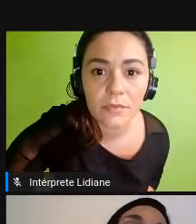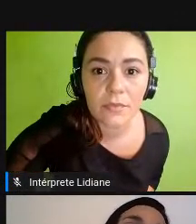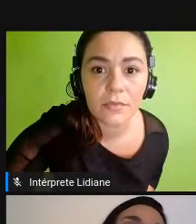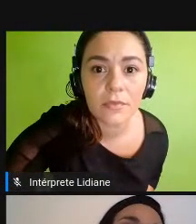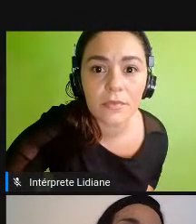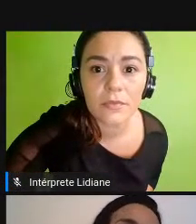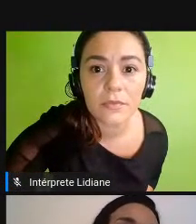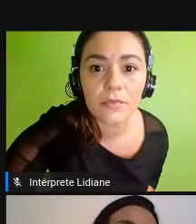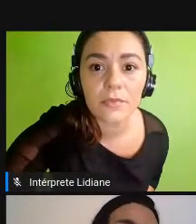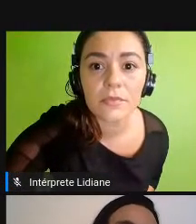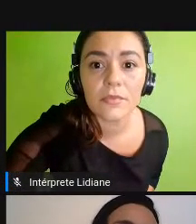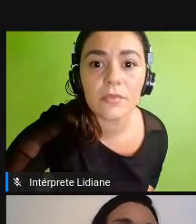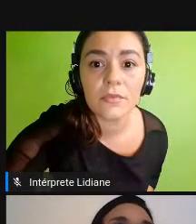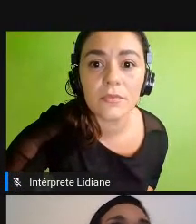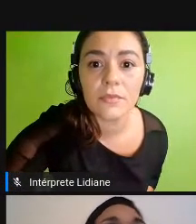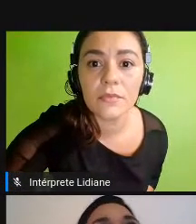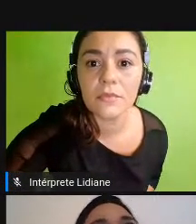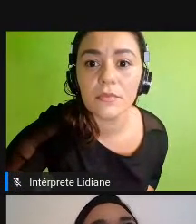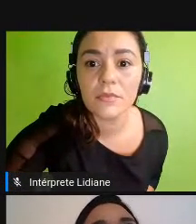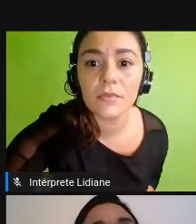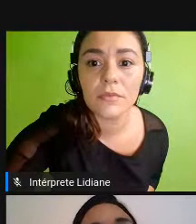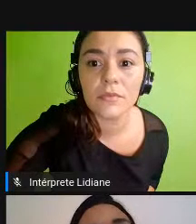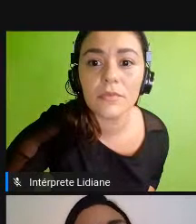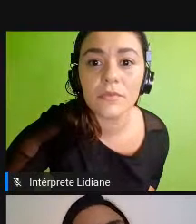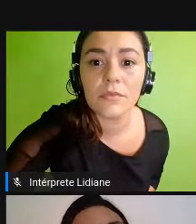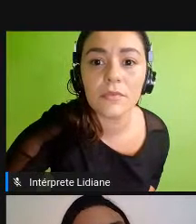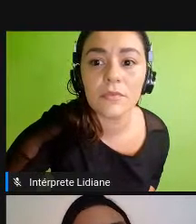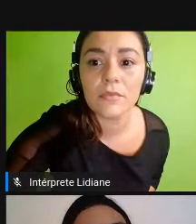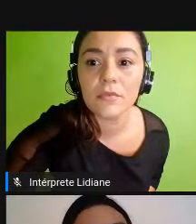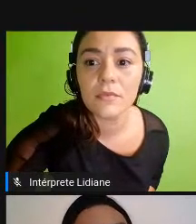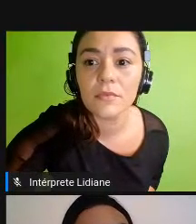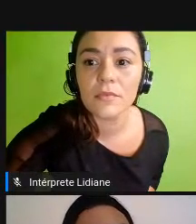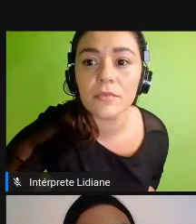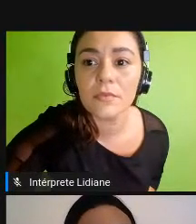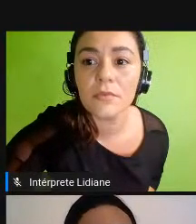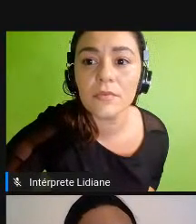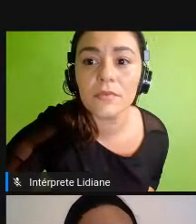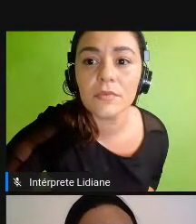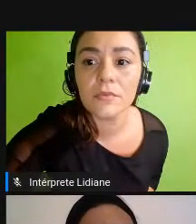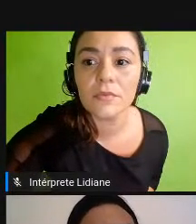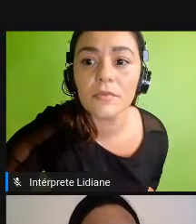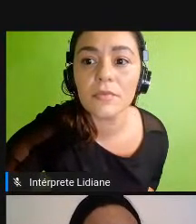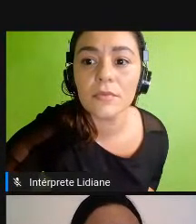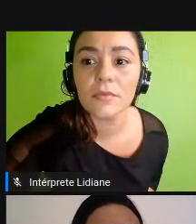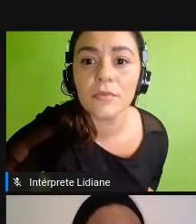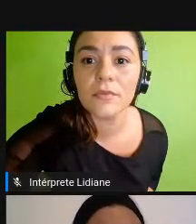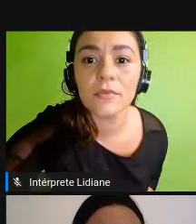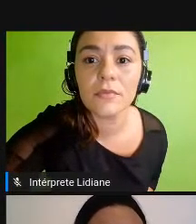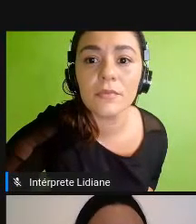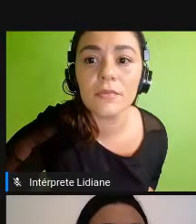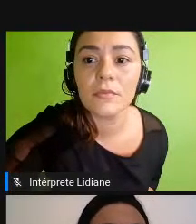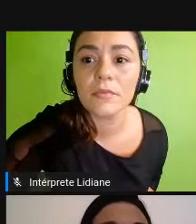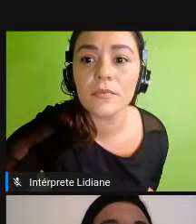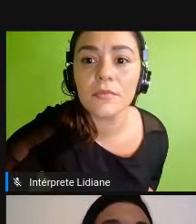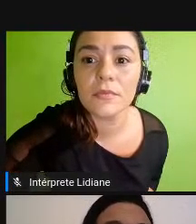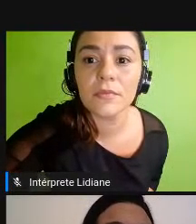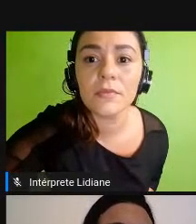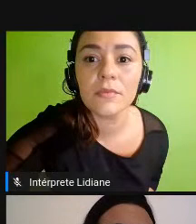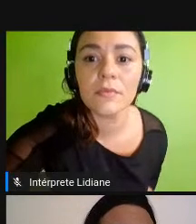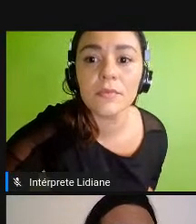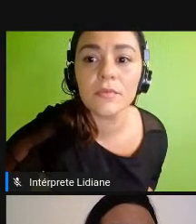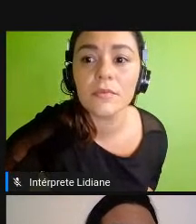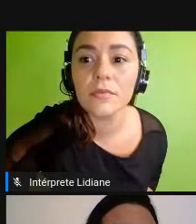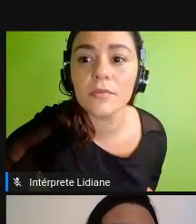como a ideia era que a gente pudesse estar contemplando um público maior, mas no decorrer da pesquisa só conseguimos